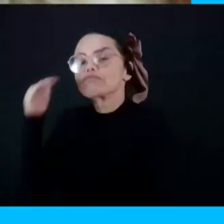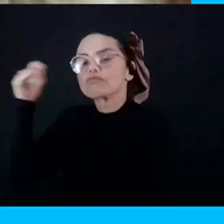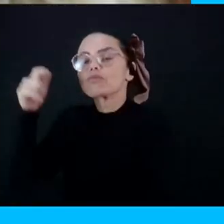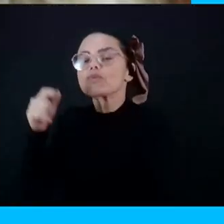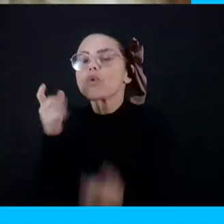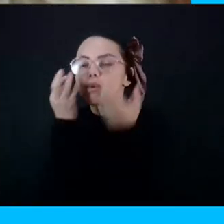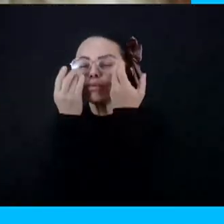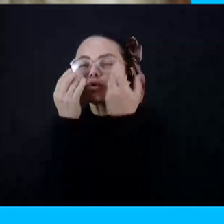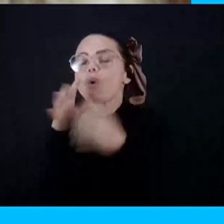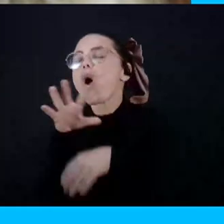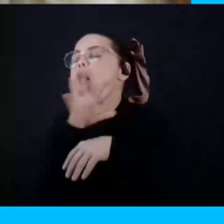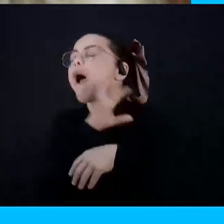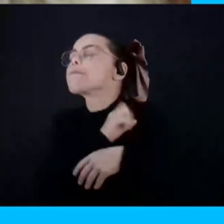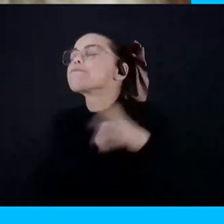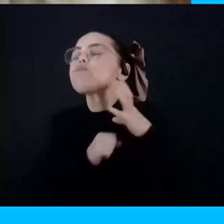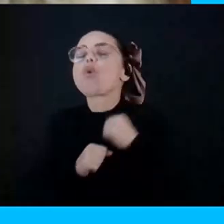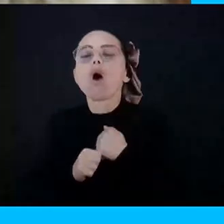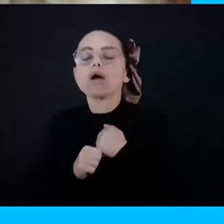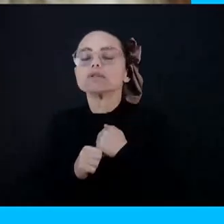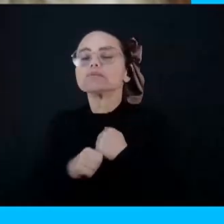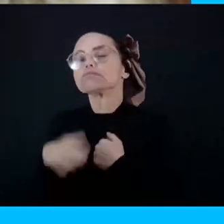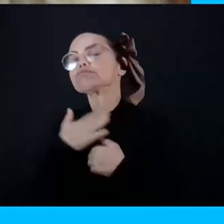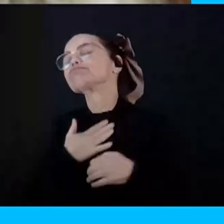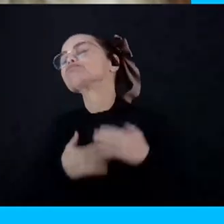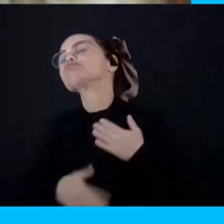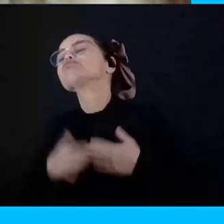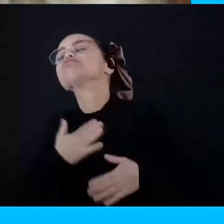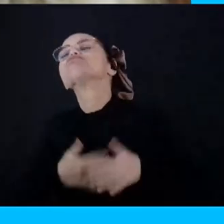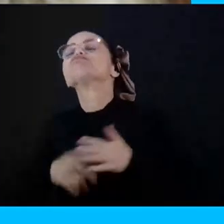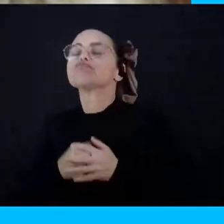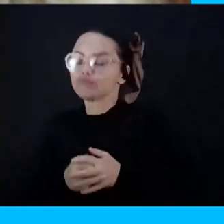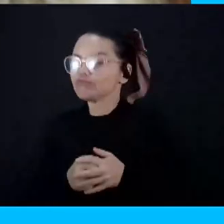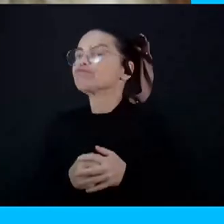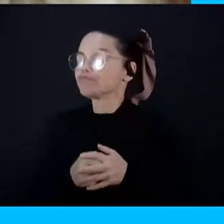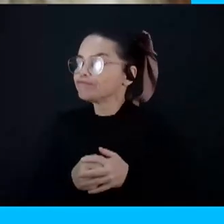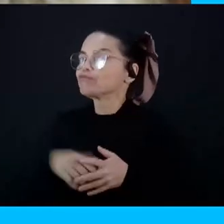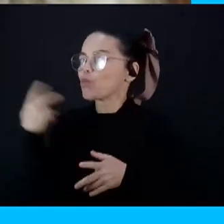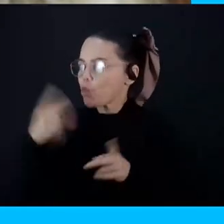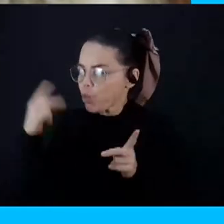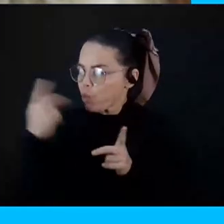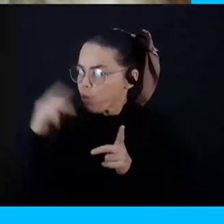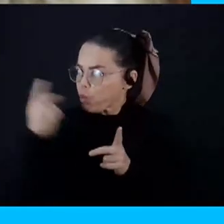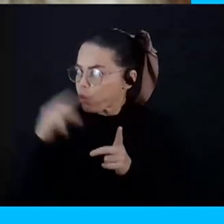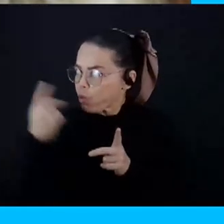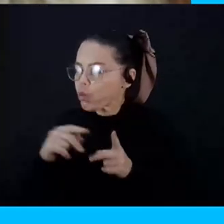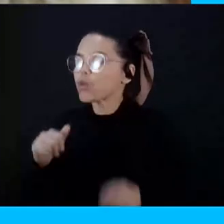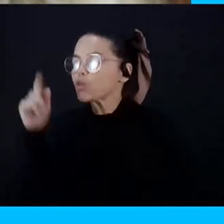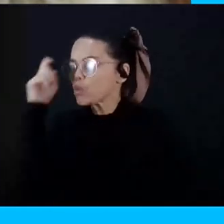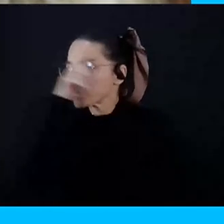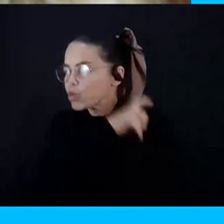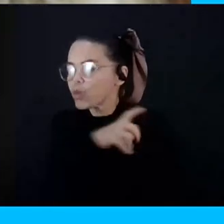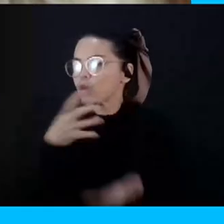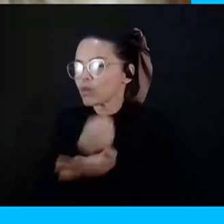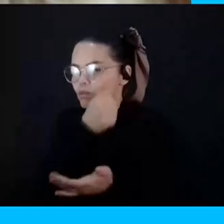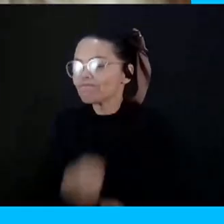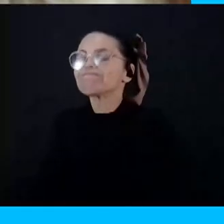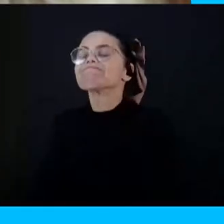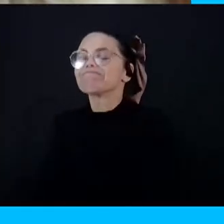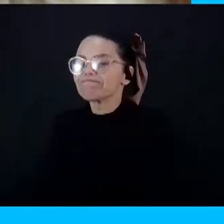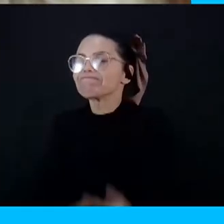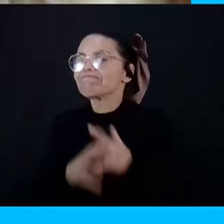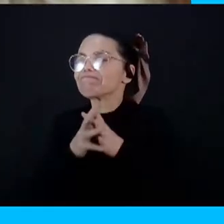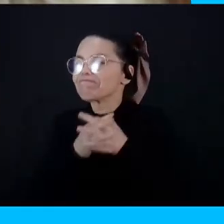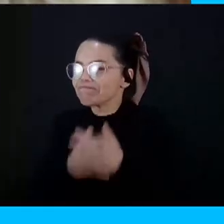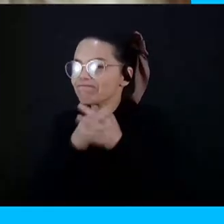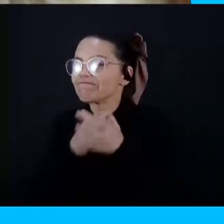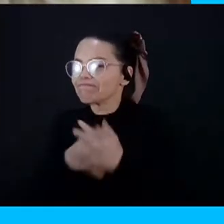e temperamento tranquilo, passou por maus bocados. Ela foi resgatada de uma situação bem